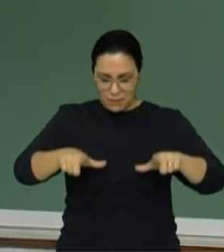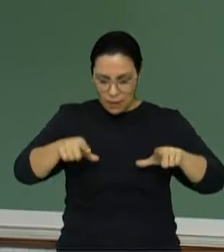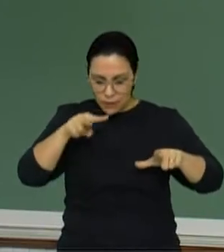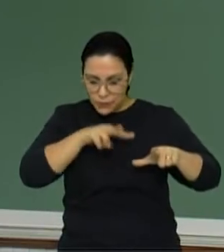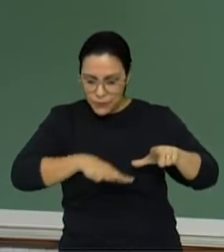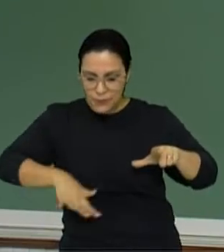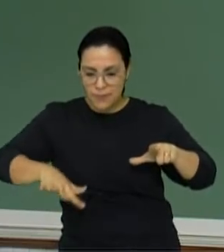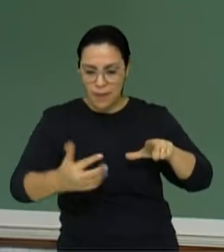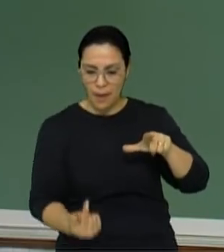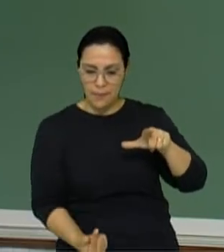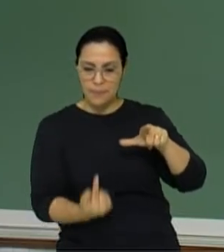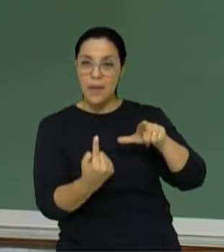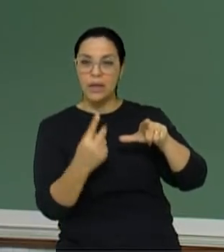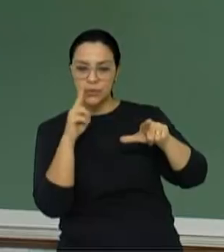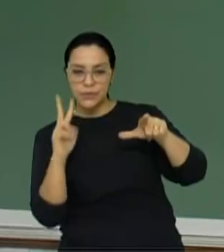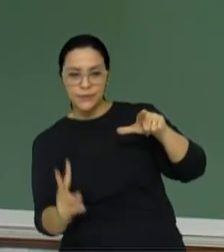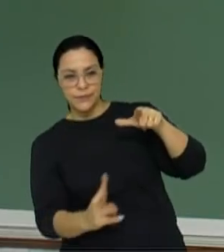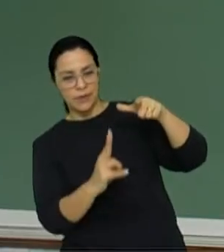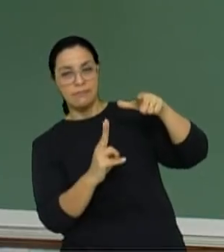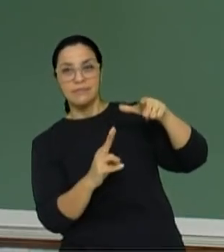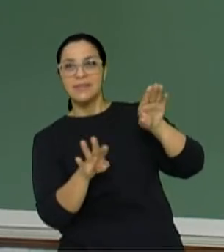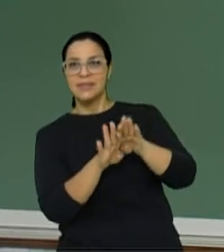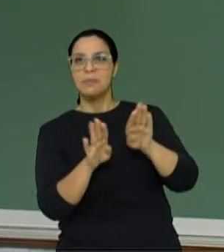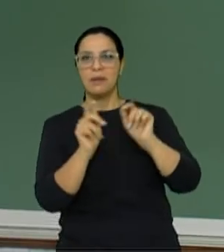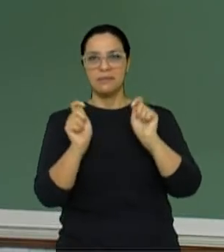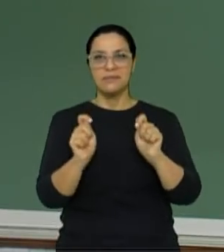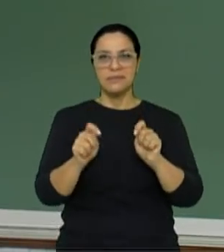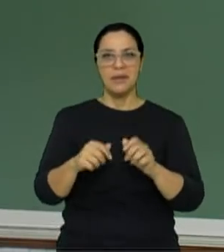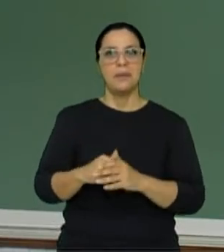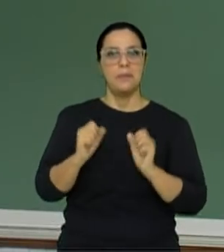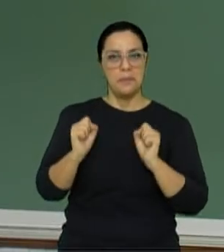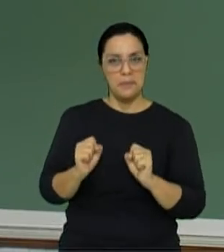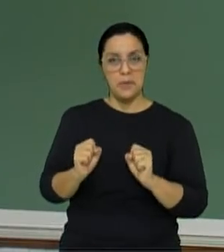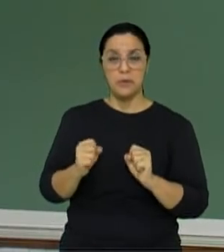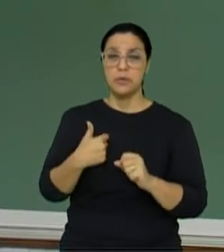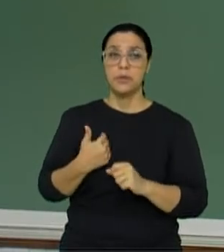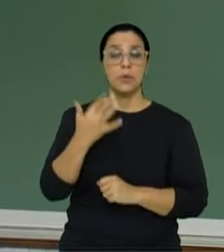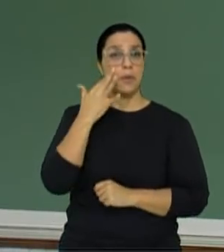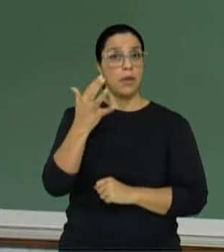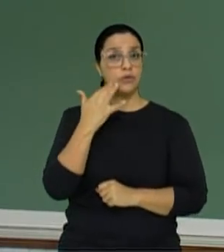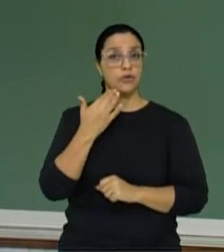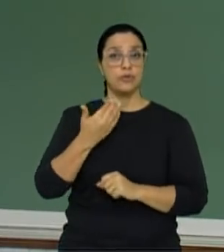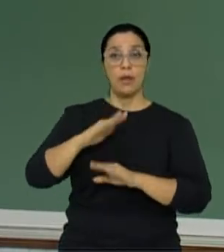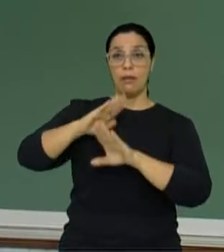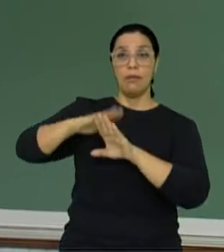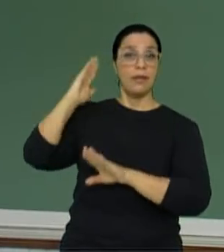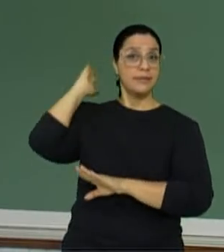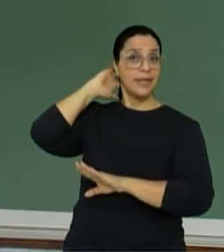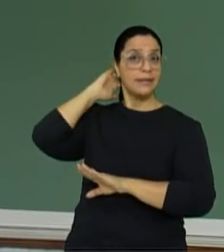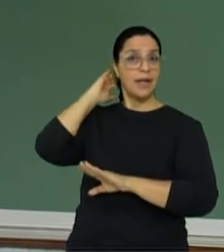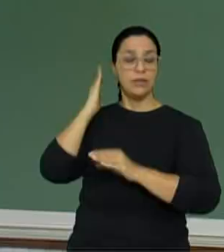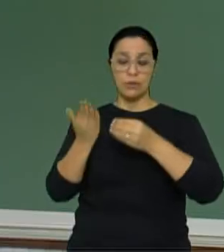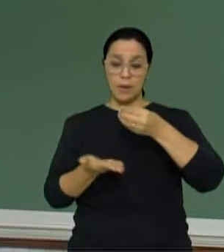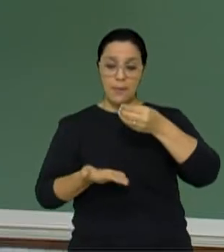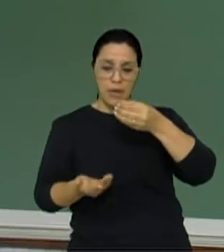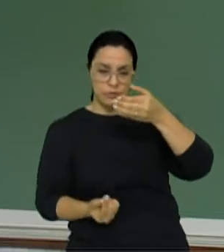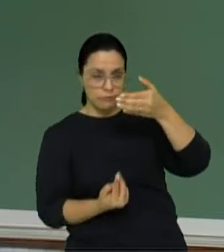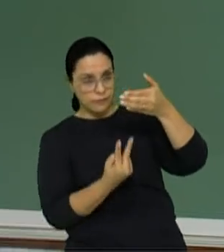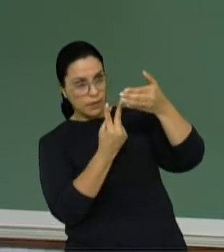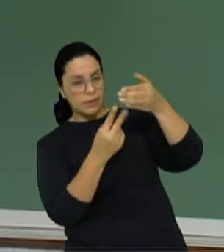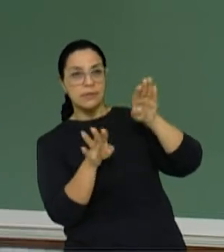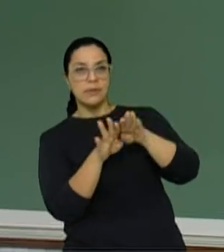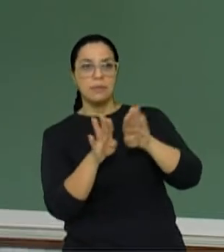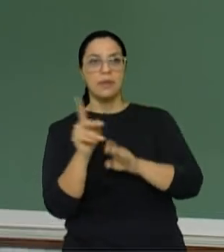vista inferior, aquela que vem de baixo para cima, não é? Então também a gente pode imaginar que ali embaixo seja um retângulo como esse. Está lá, ó, de